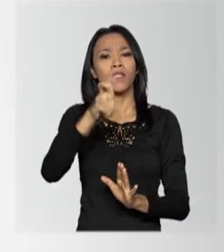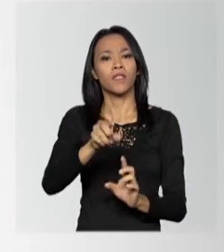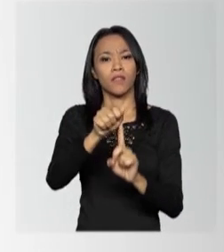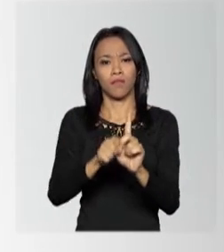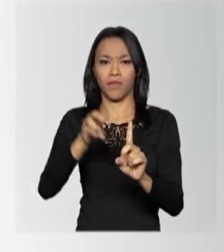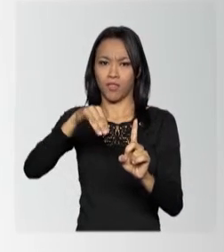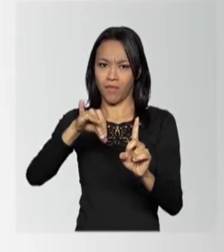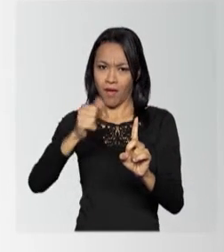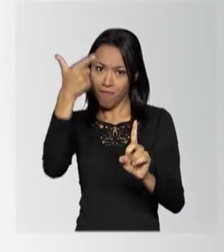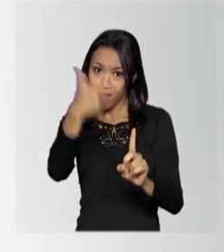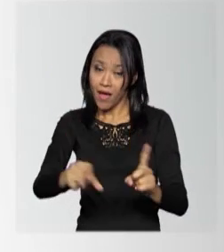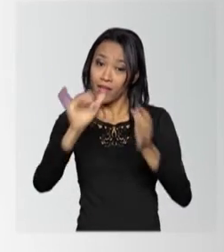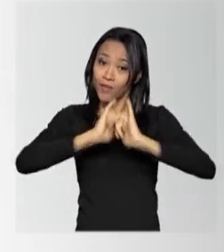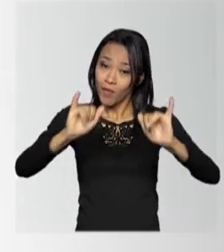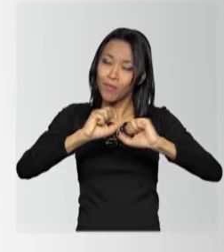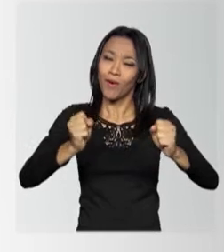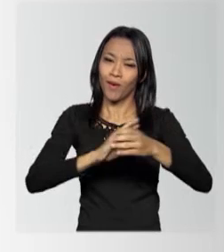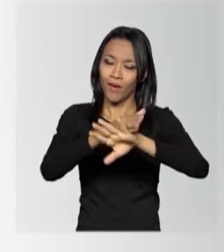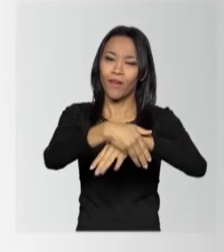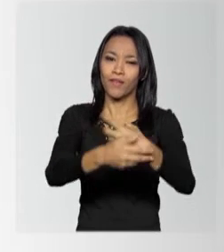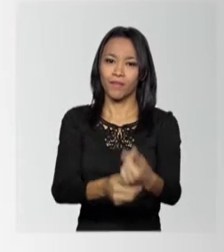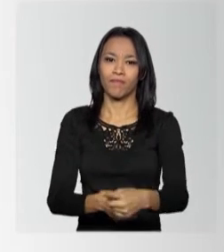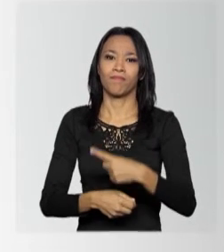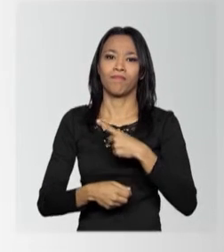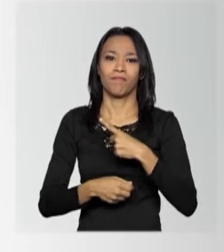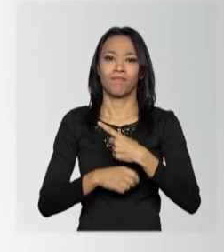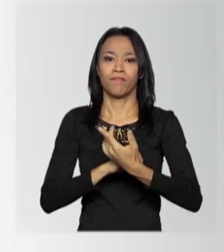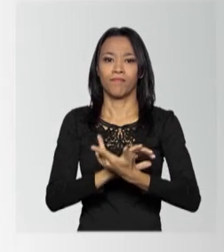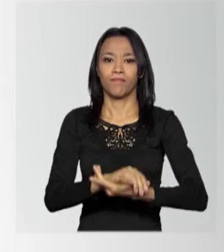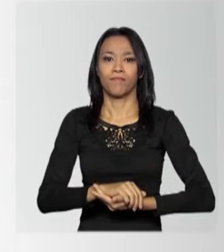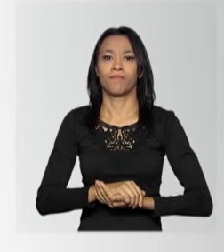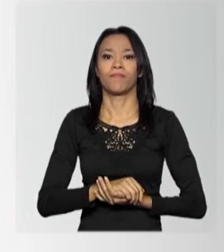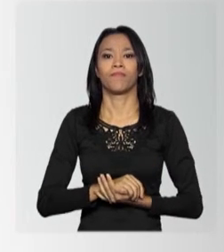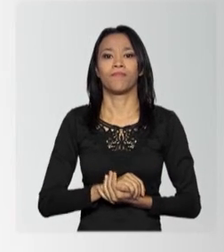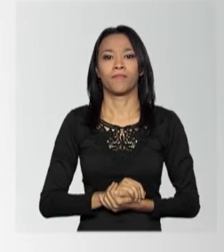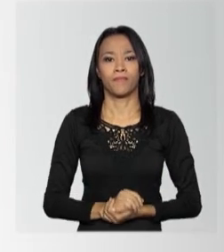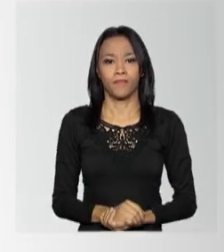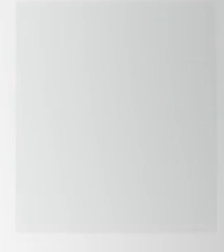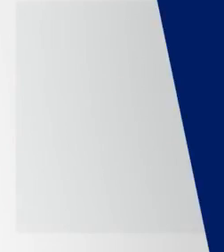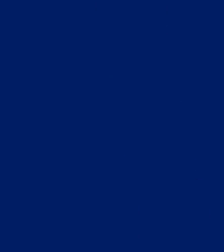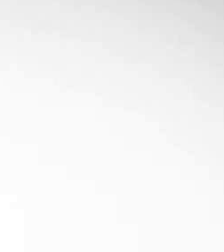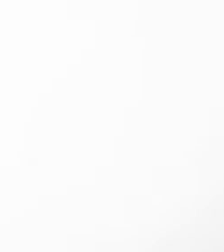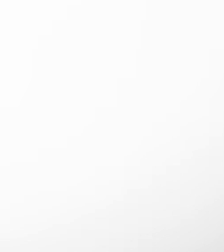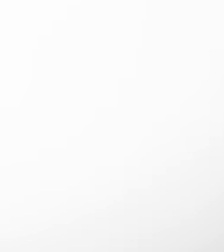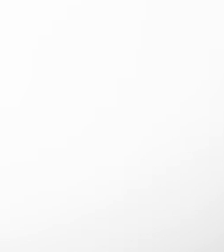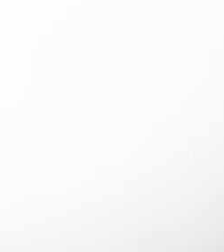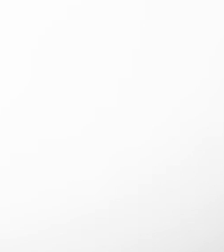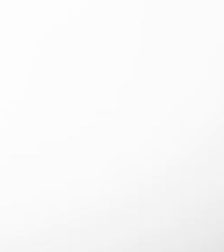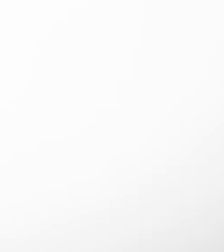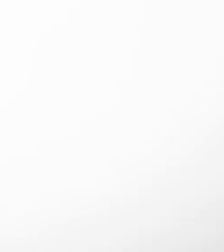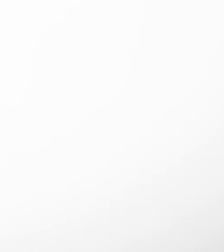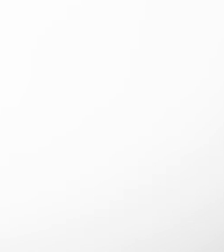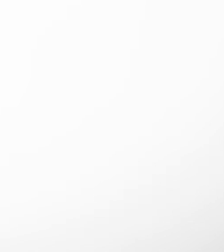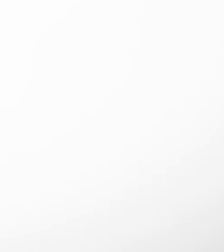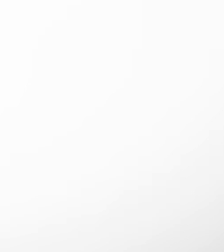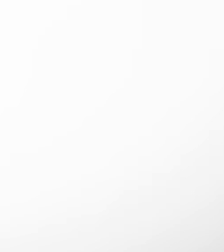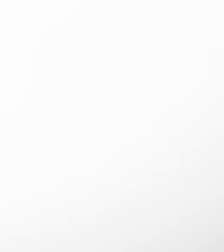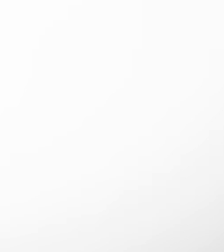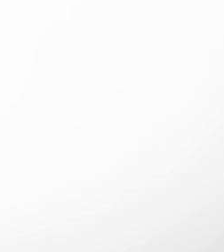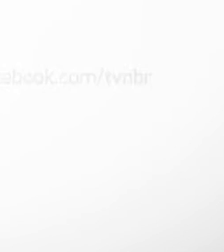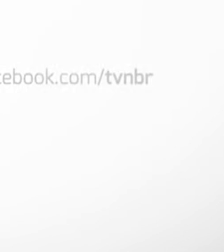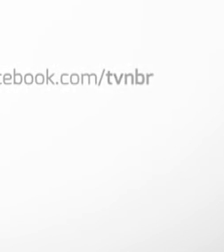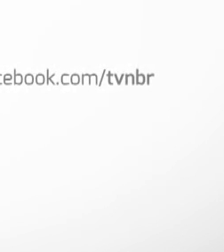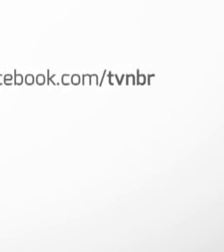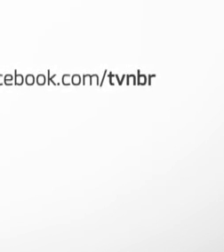maio. Saiba mais em www.mma.gov.br.